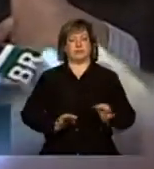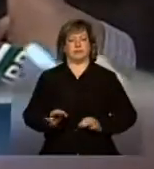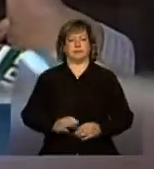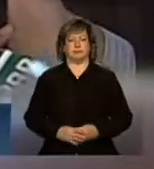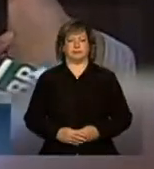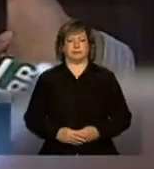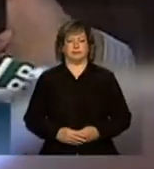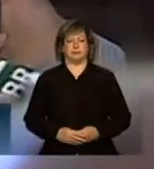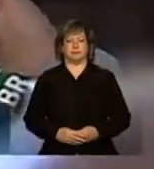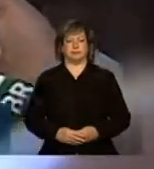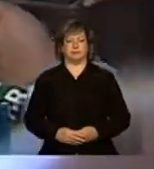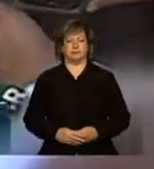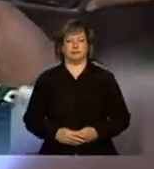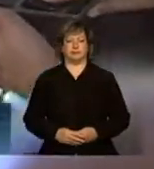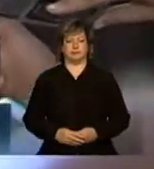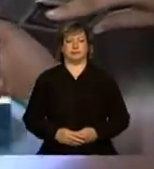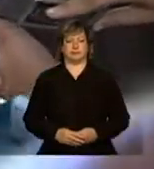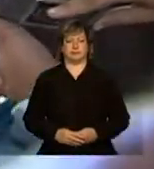cronograma